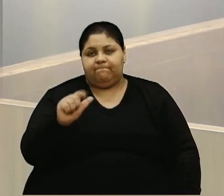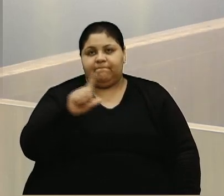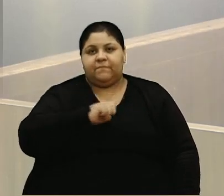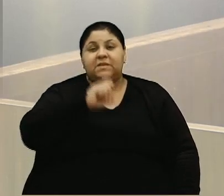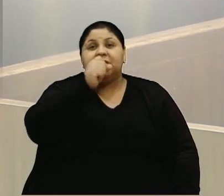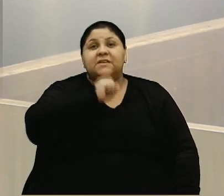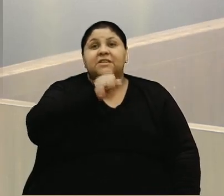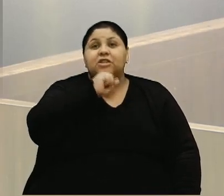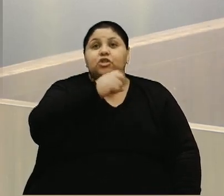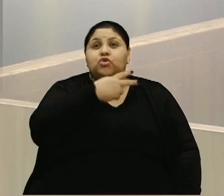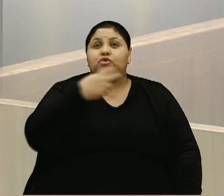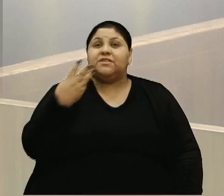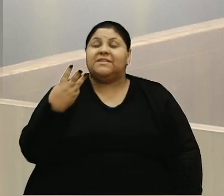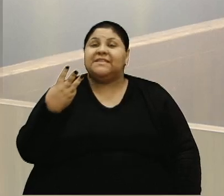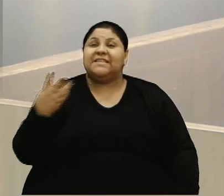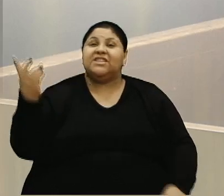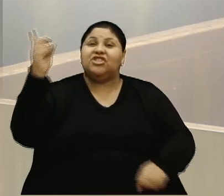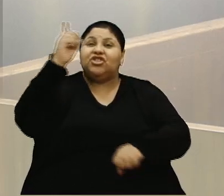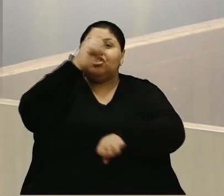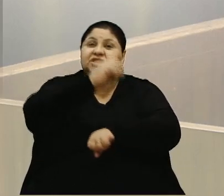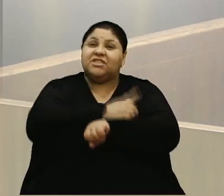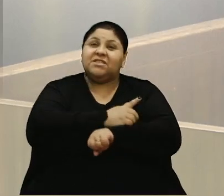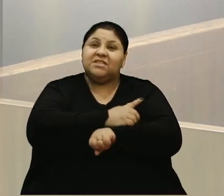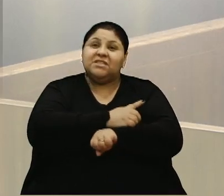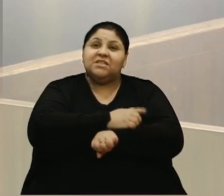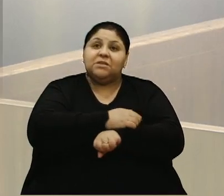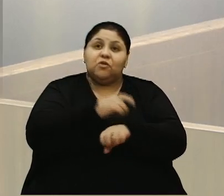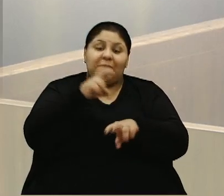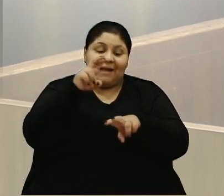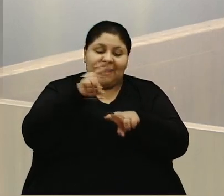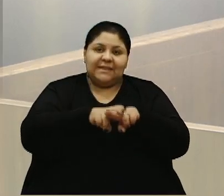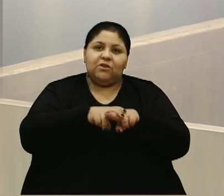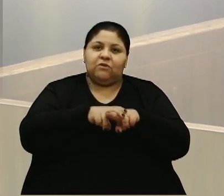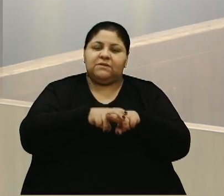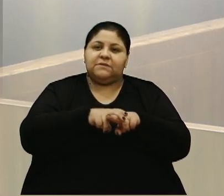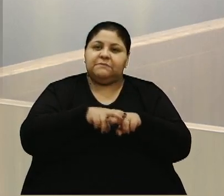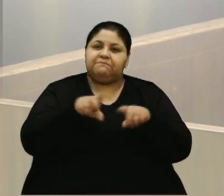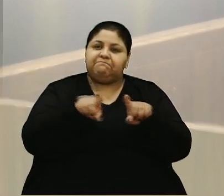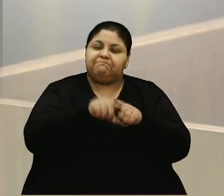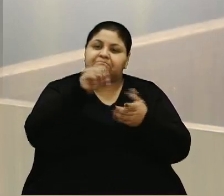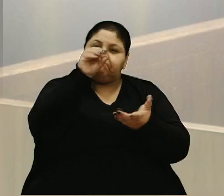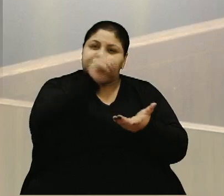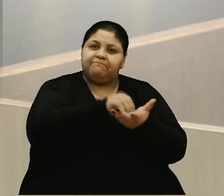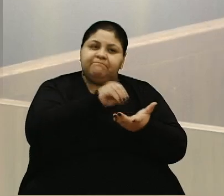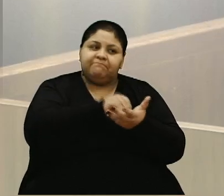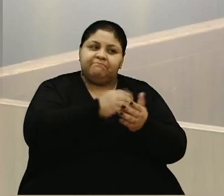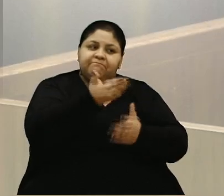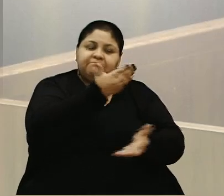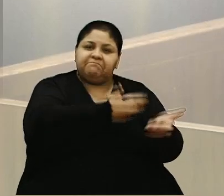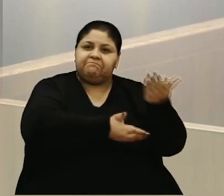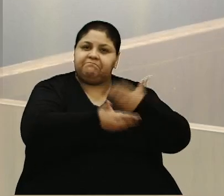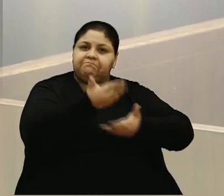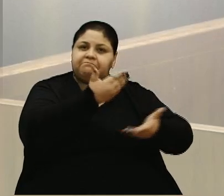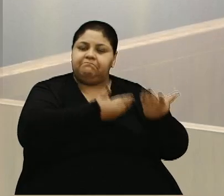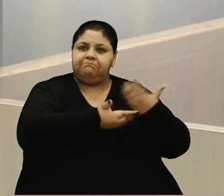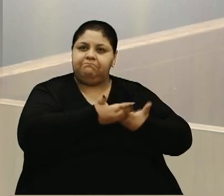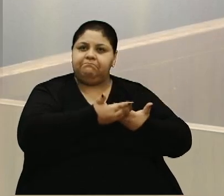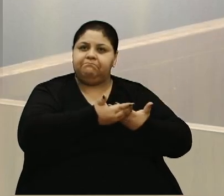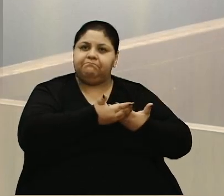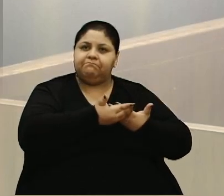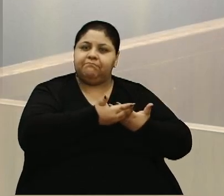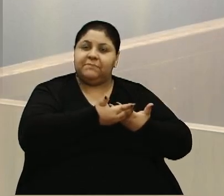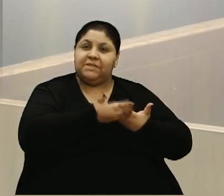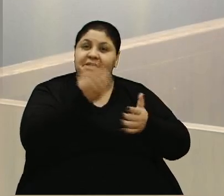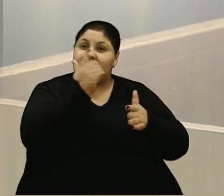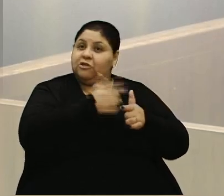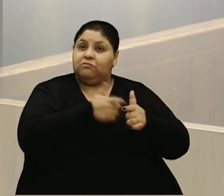2, 3 dias idosos numa cadeira, falta atendimento, é uma